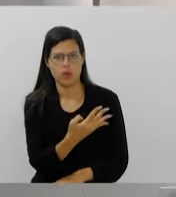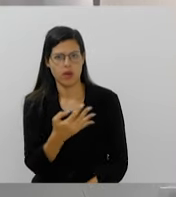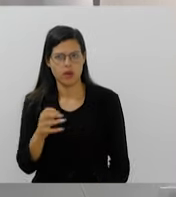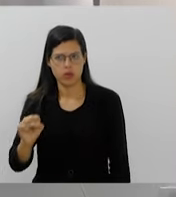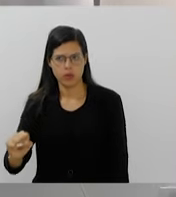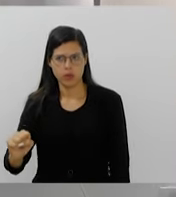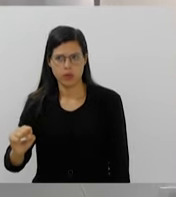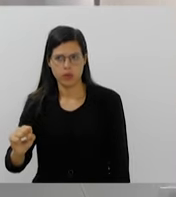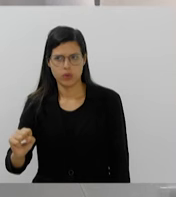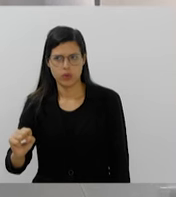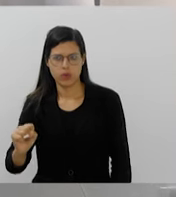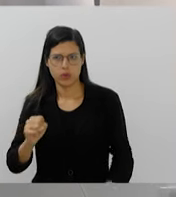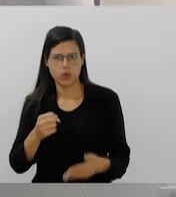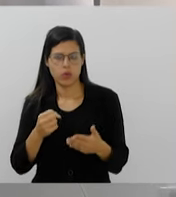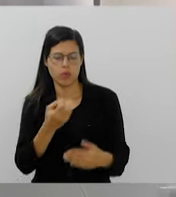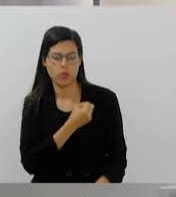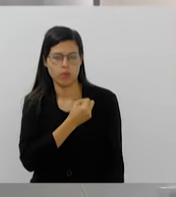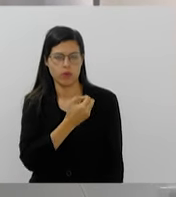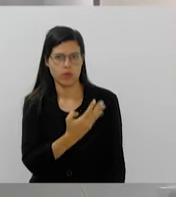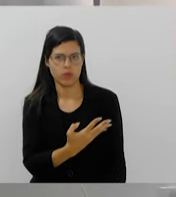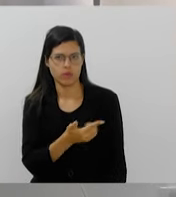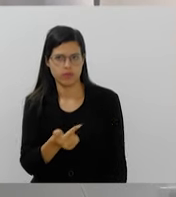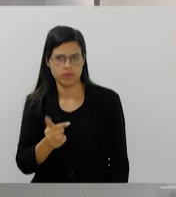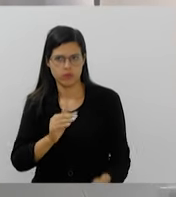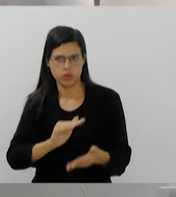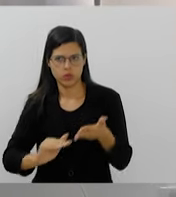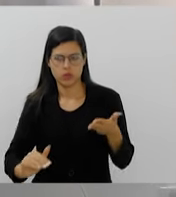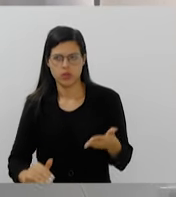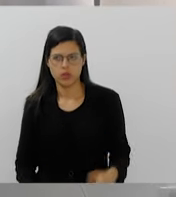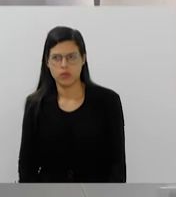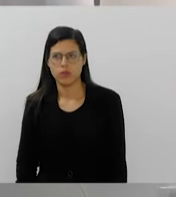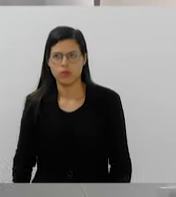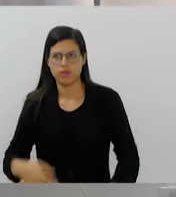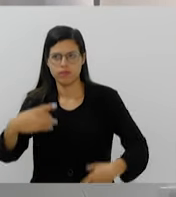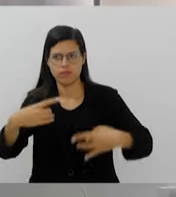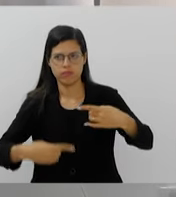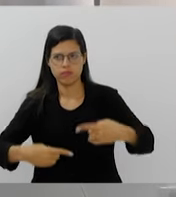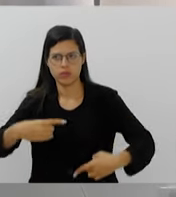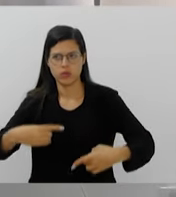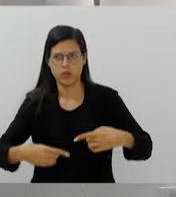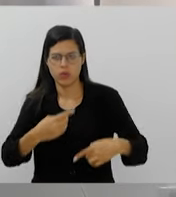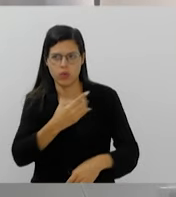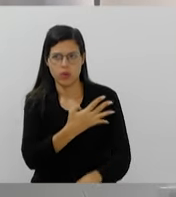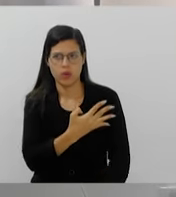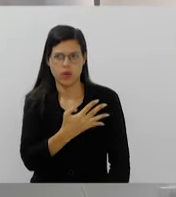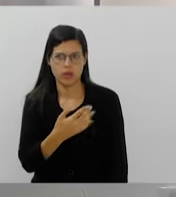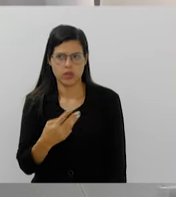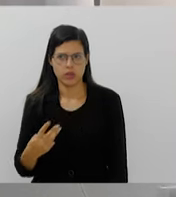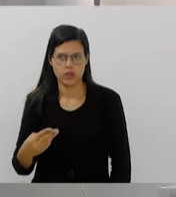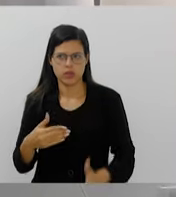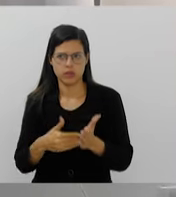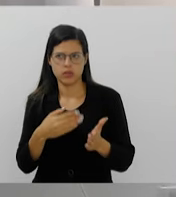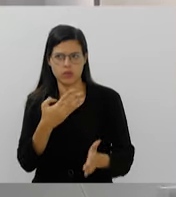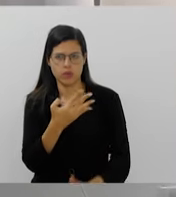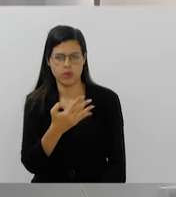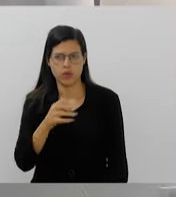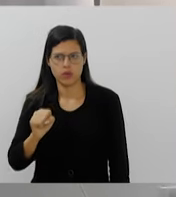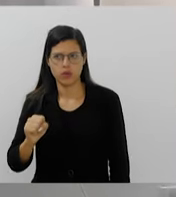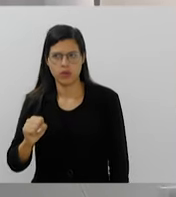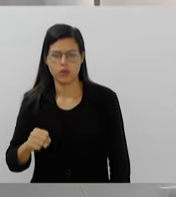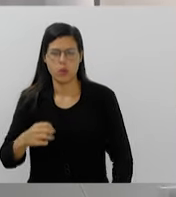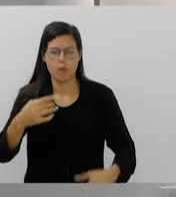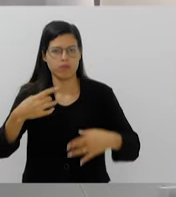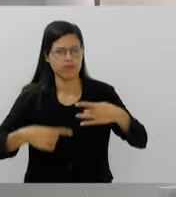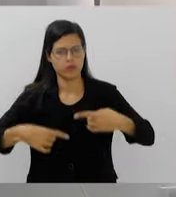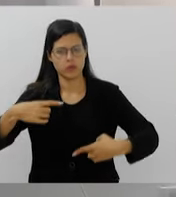porque o 42 foi retirado de pauta. Em discussão, o projeto 43 ao 48. Para discutir o